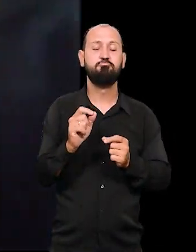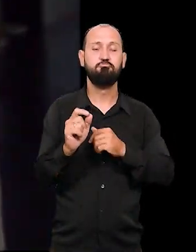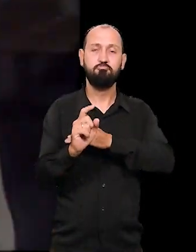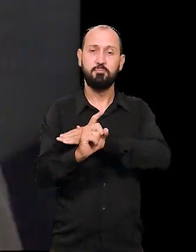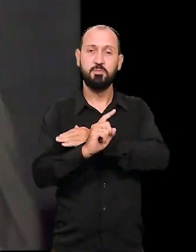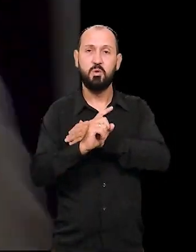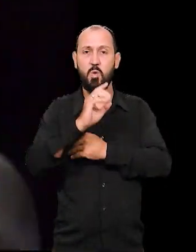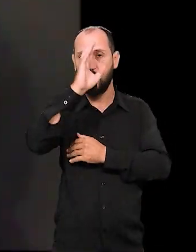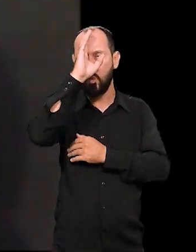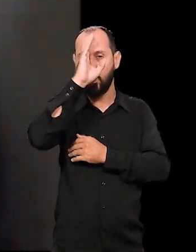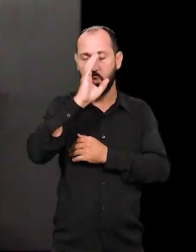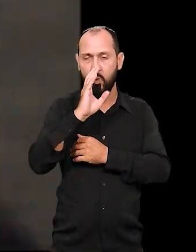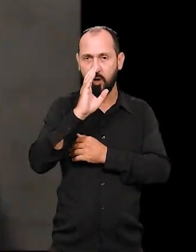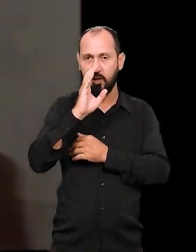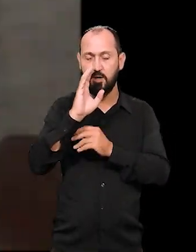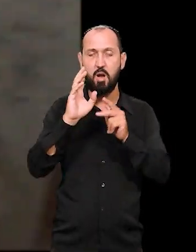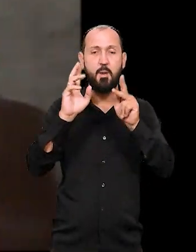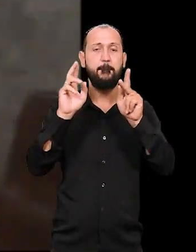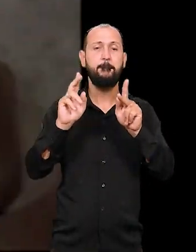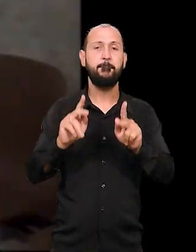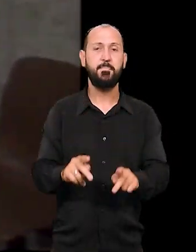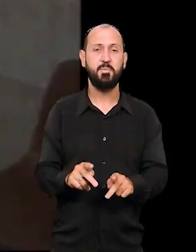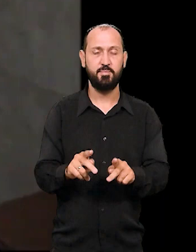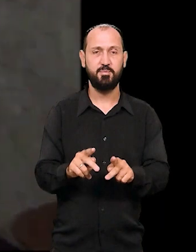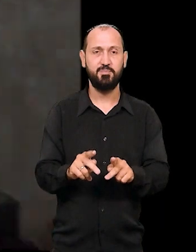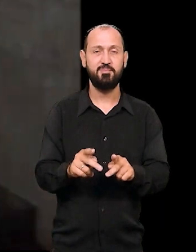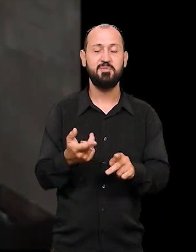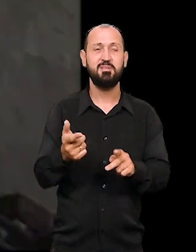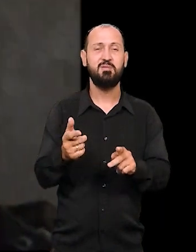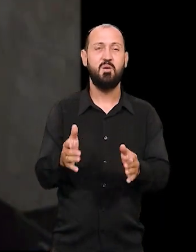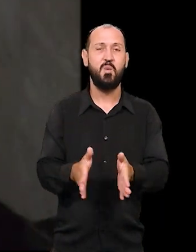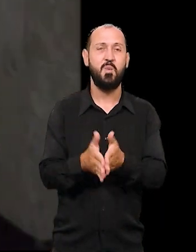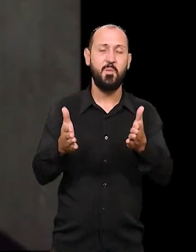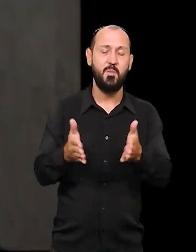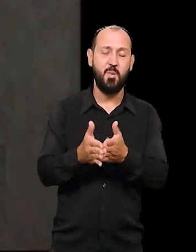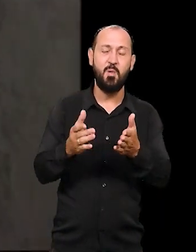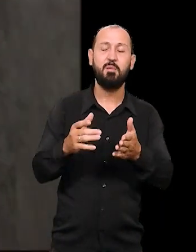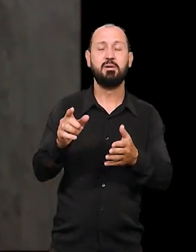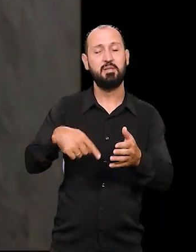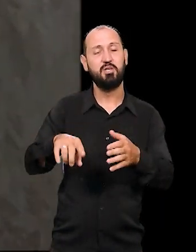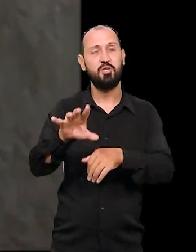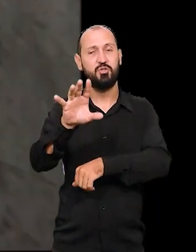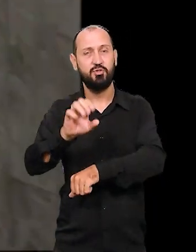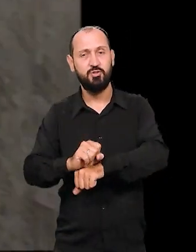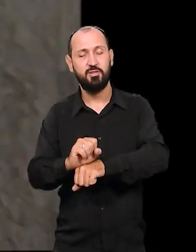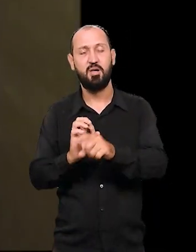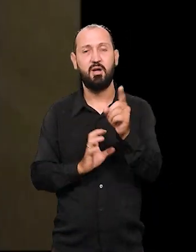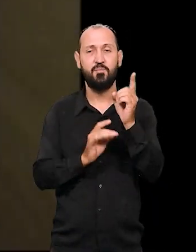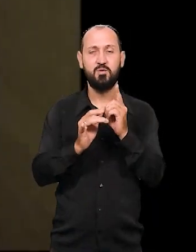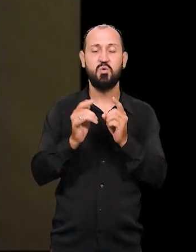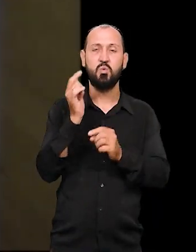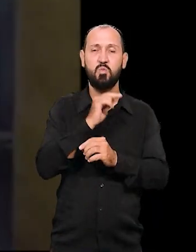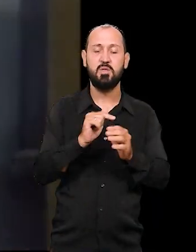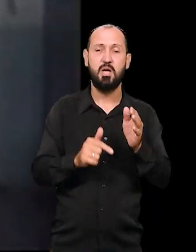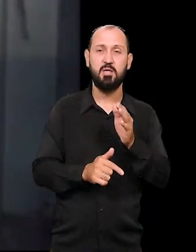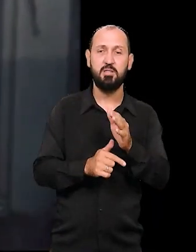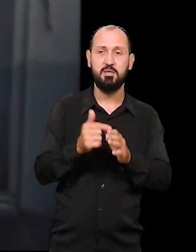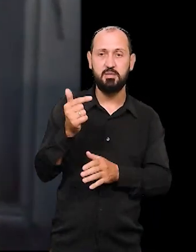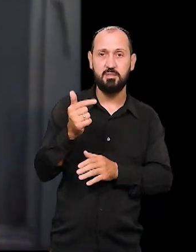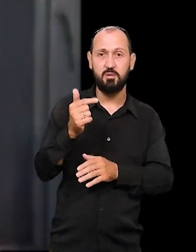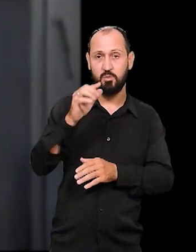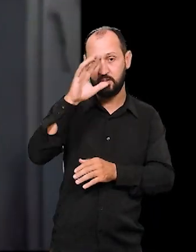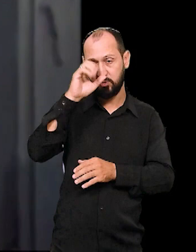pude atender de graça a população descoberta portadora do HIV. Nós conseguimos a